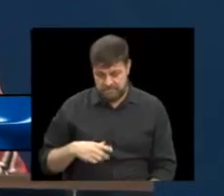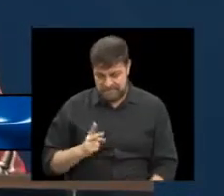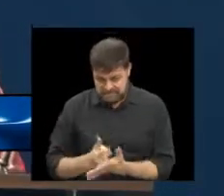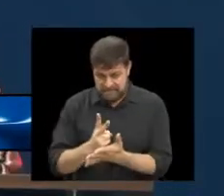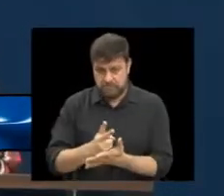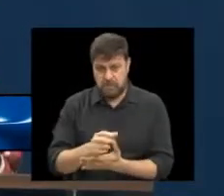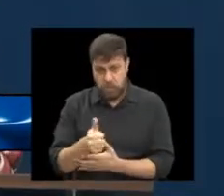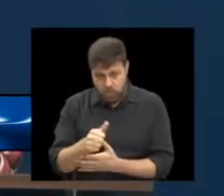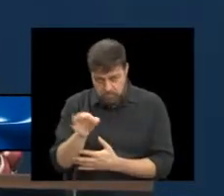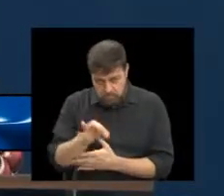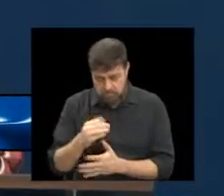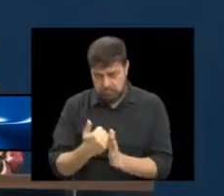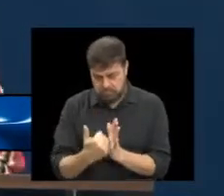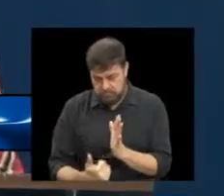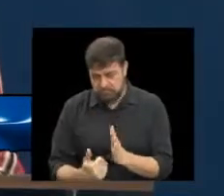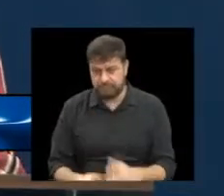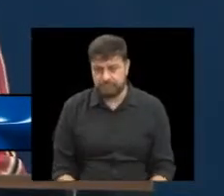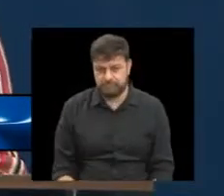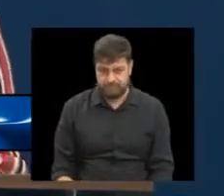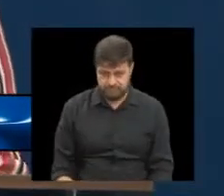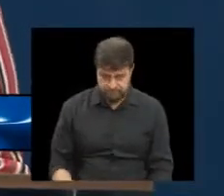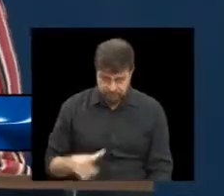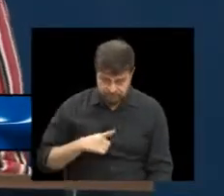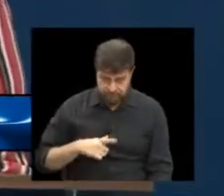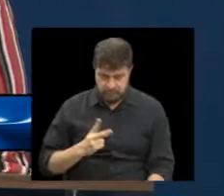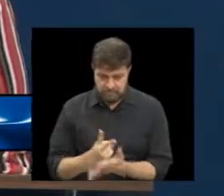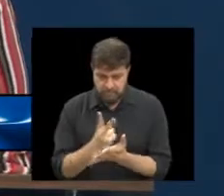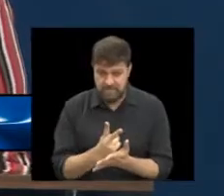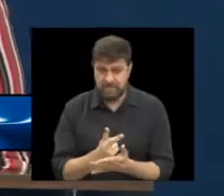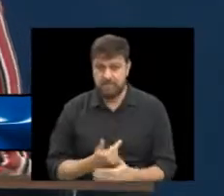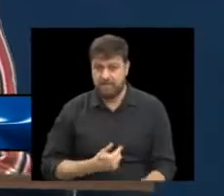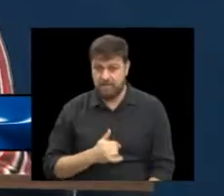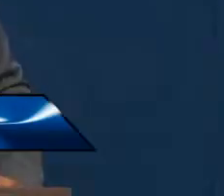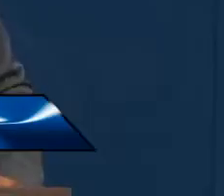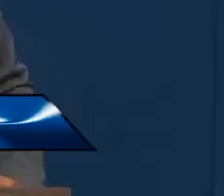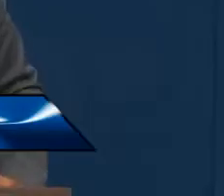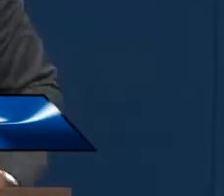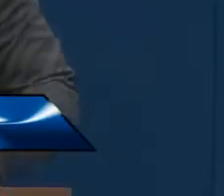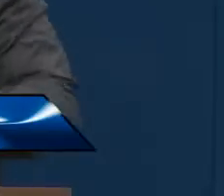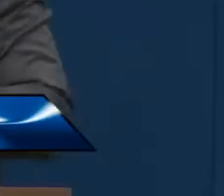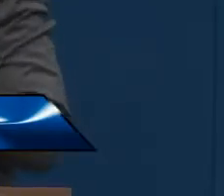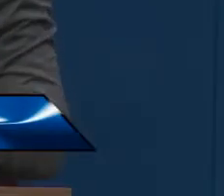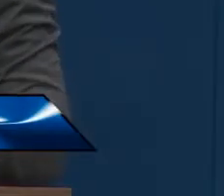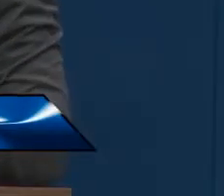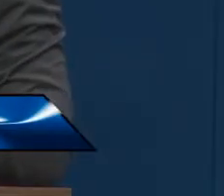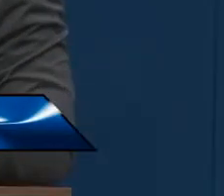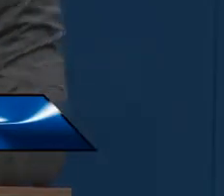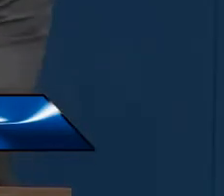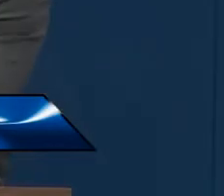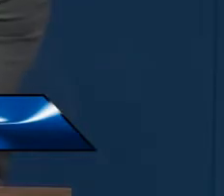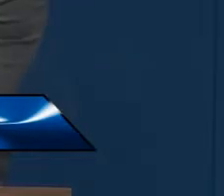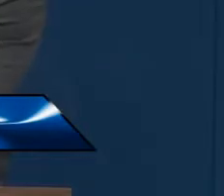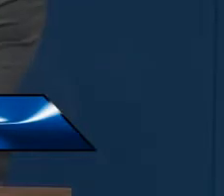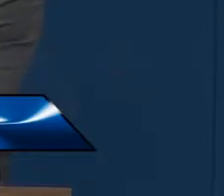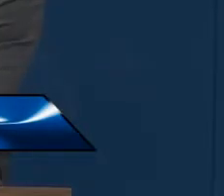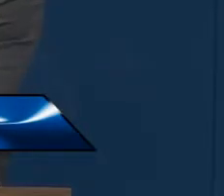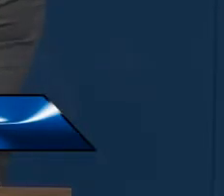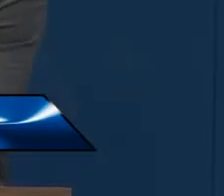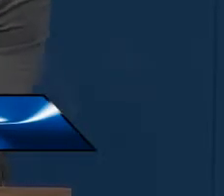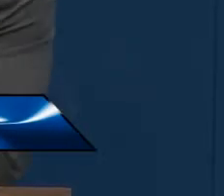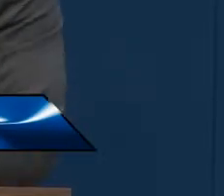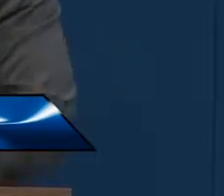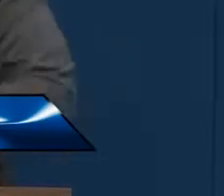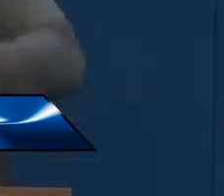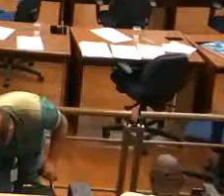11%. Em 2016, a diferença foi de 17%. O vereador Paulo Galtério diz que o orçamento